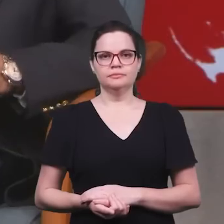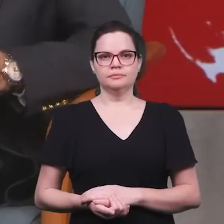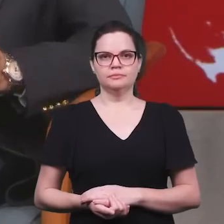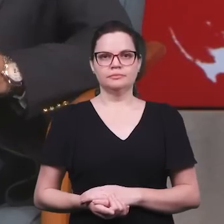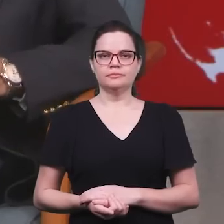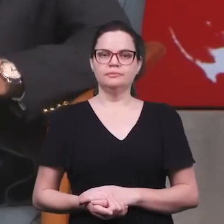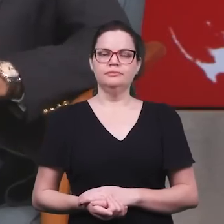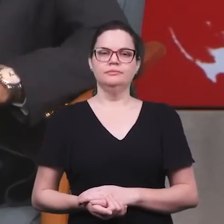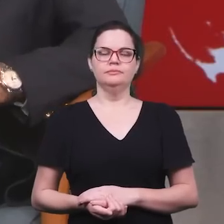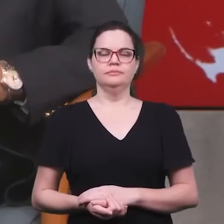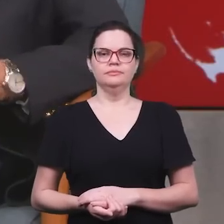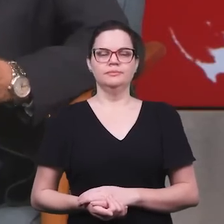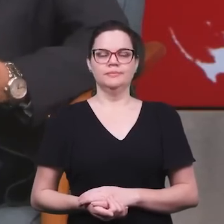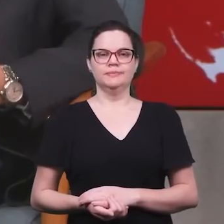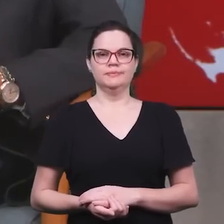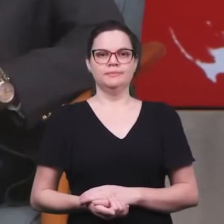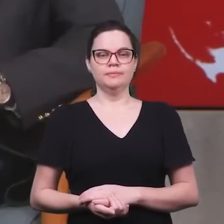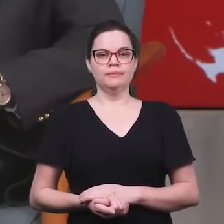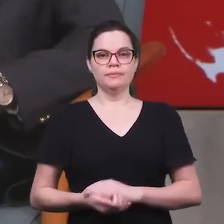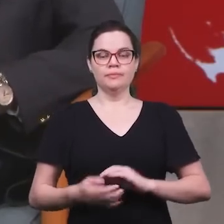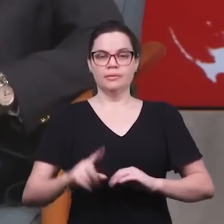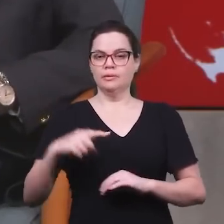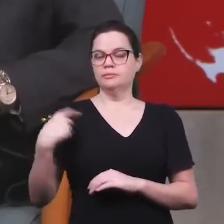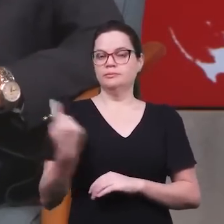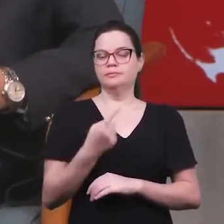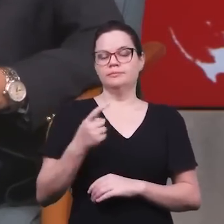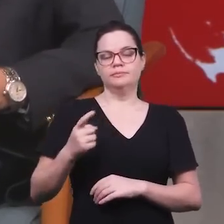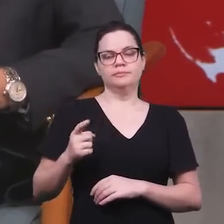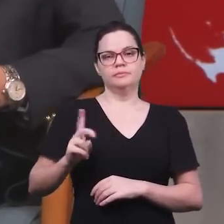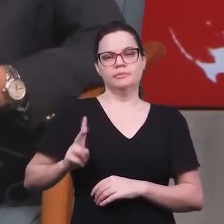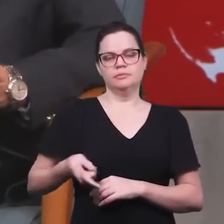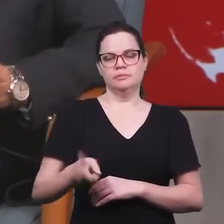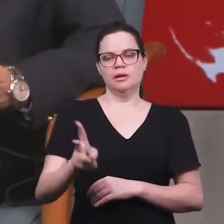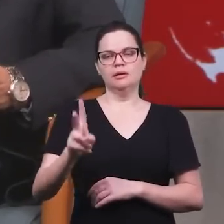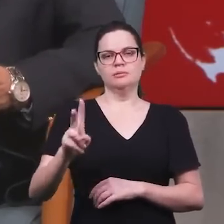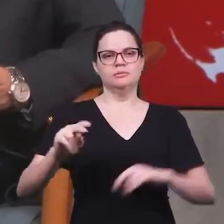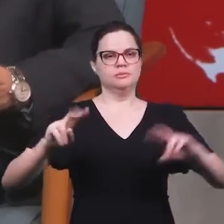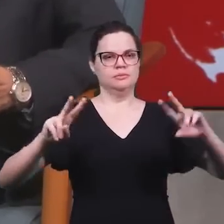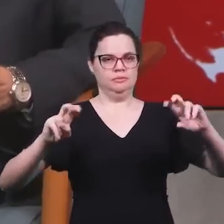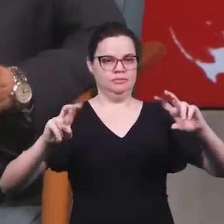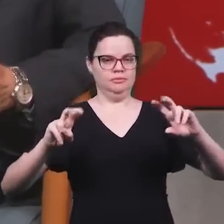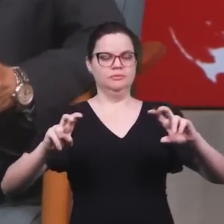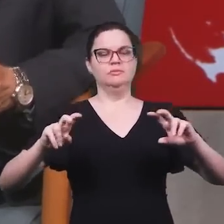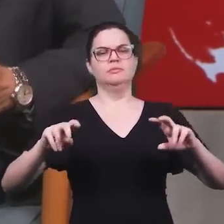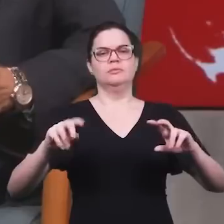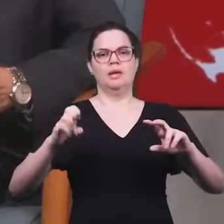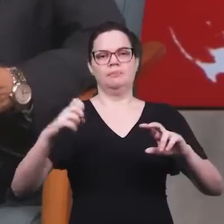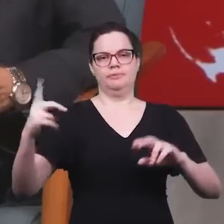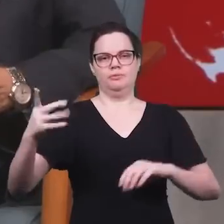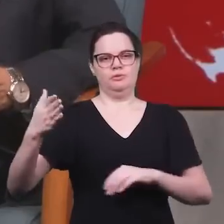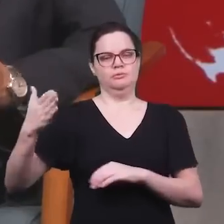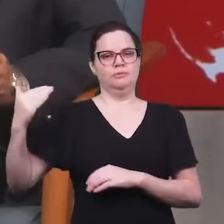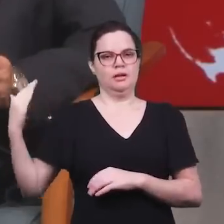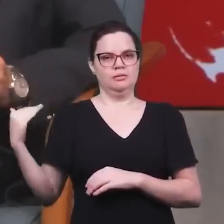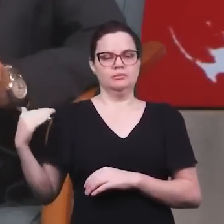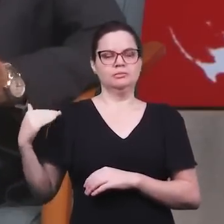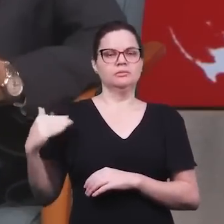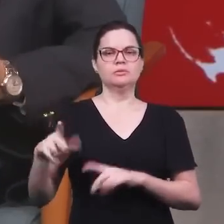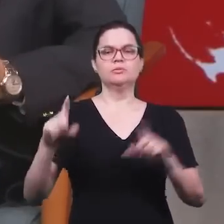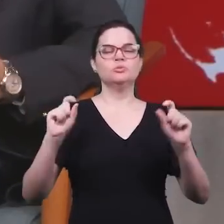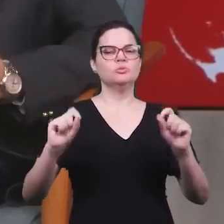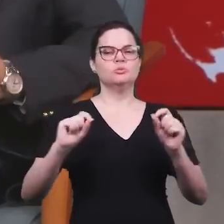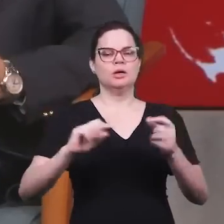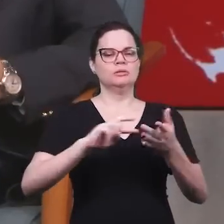Meus irmãos, nós temos falado nesses últimos programas nossos sobre o